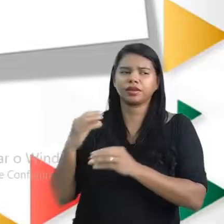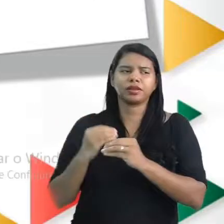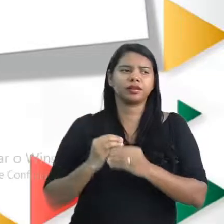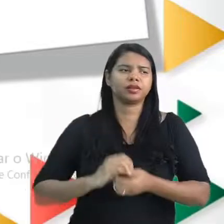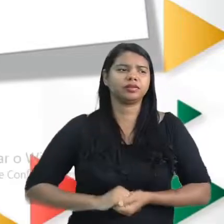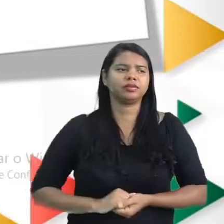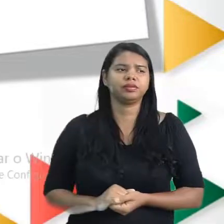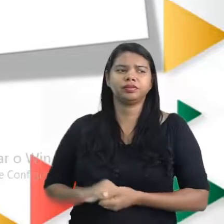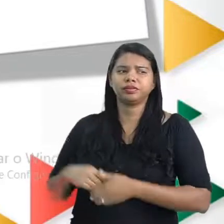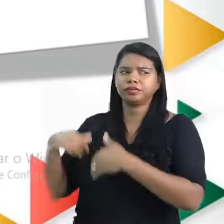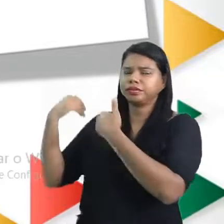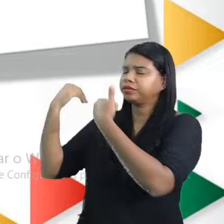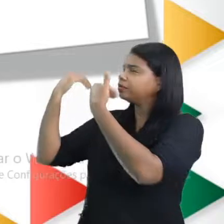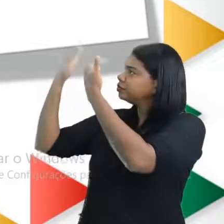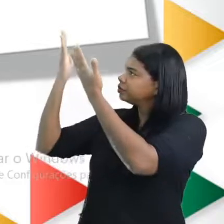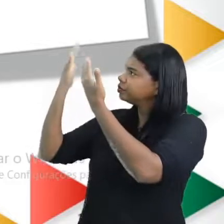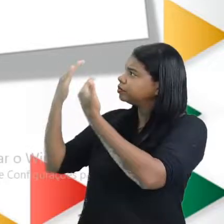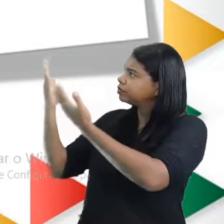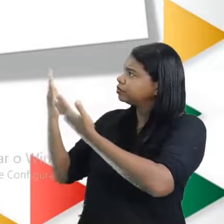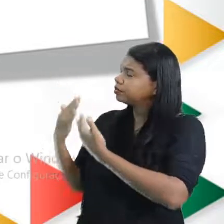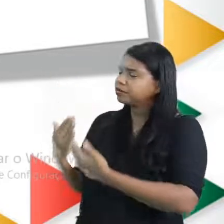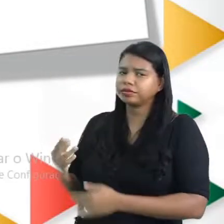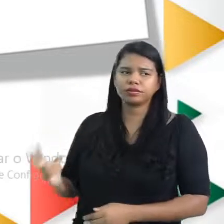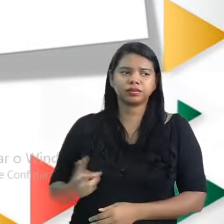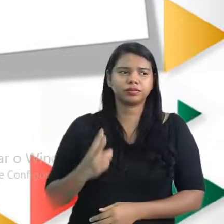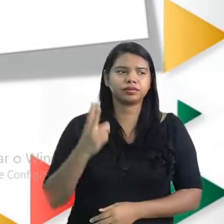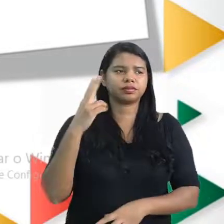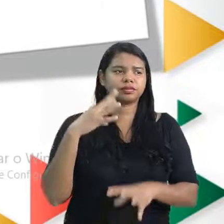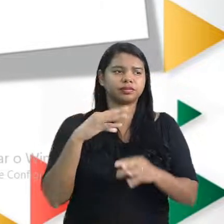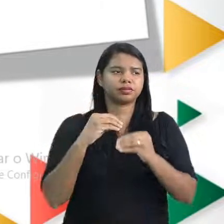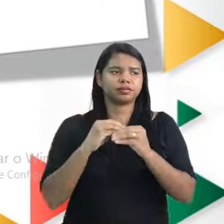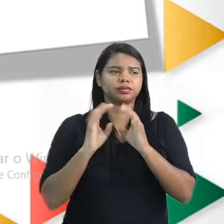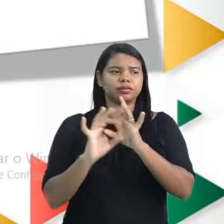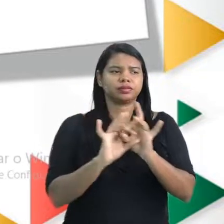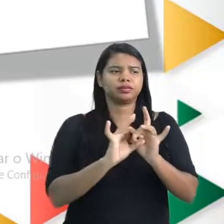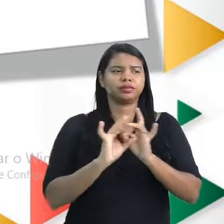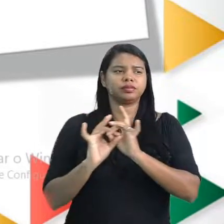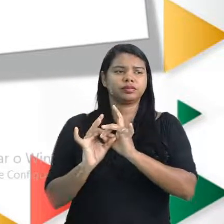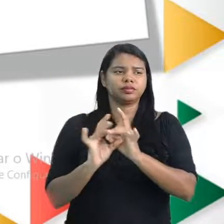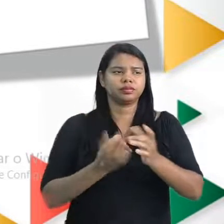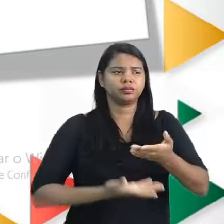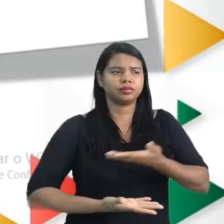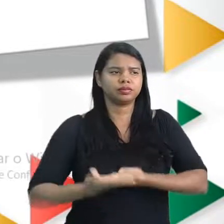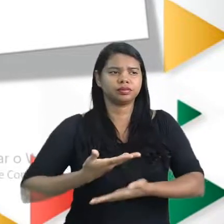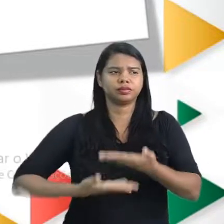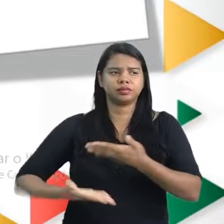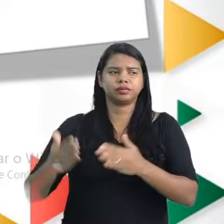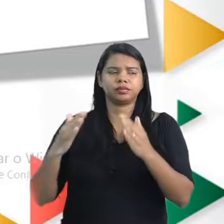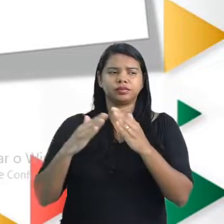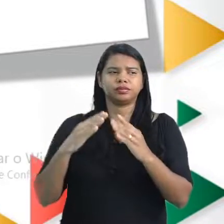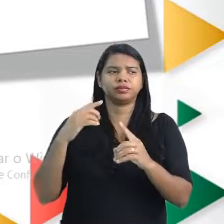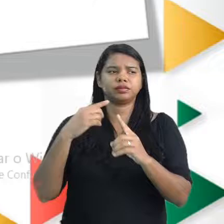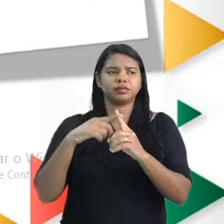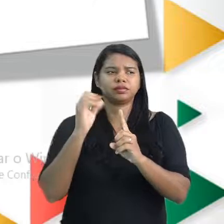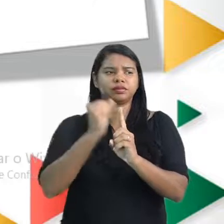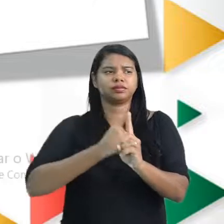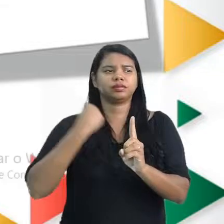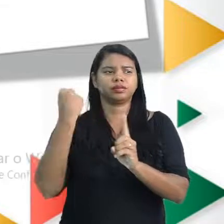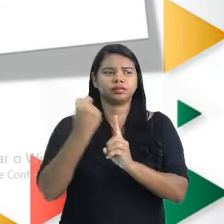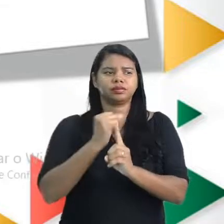ver, vamos escutar. Exatamente. Seus valores são pautados na comunhão, serviço às igrejas e à